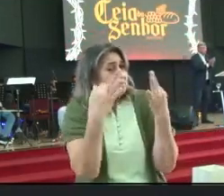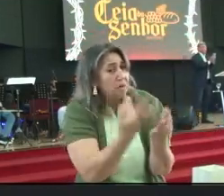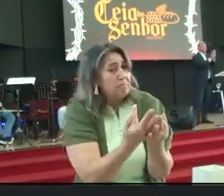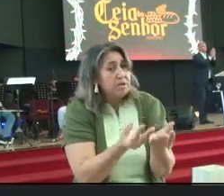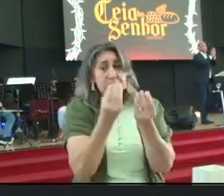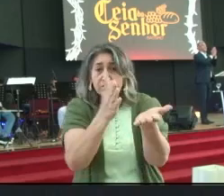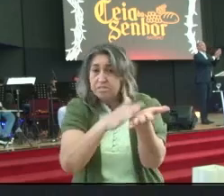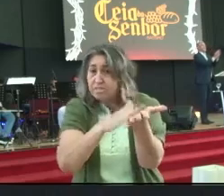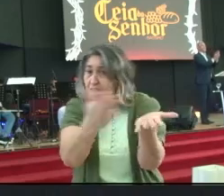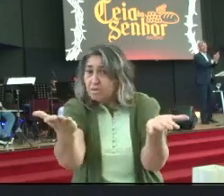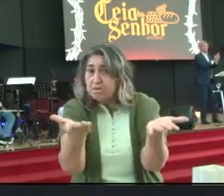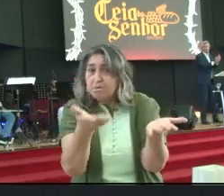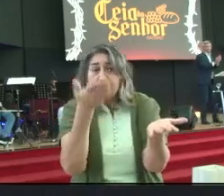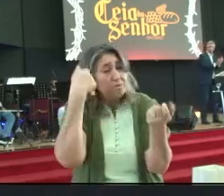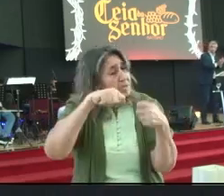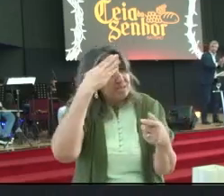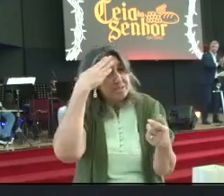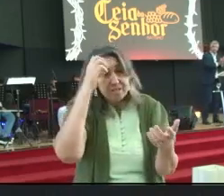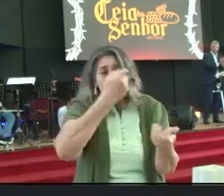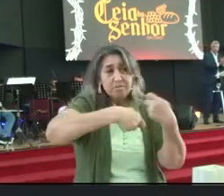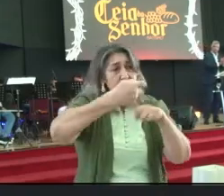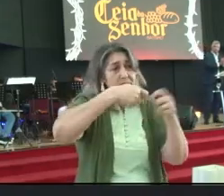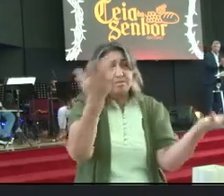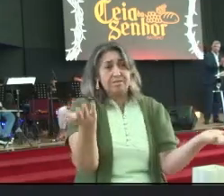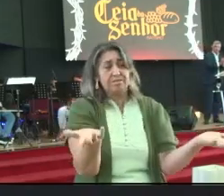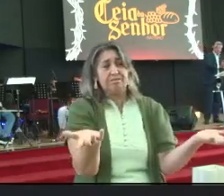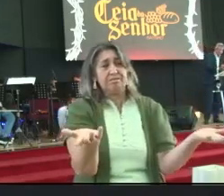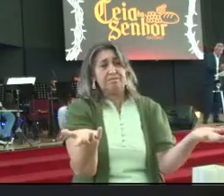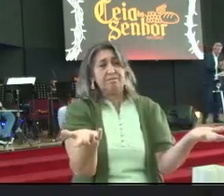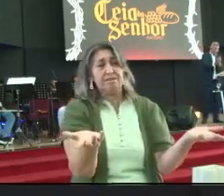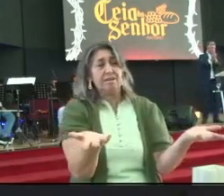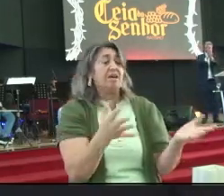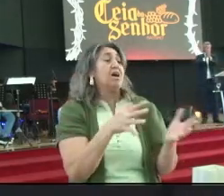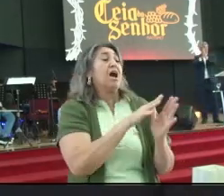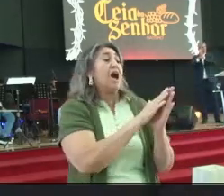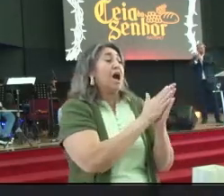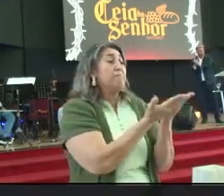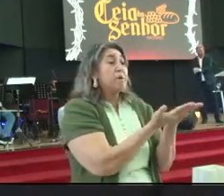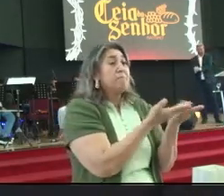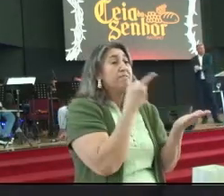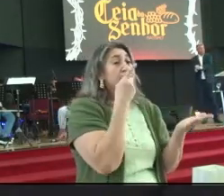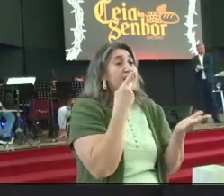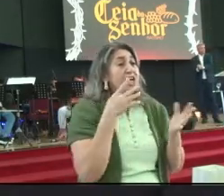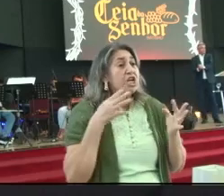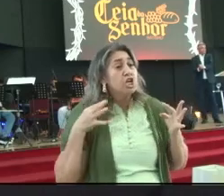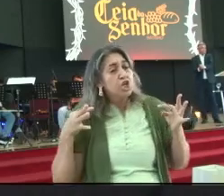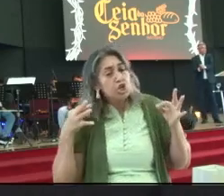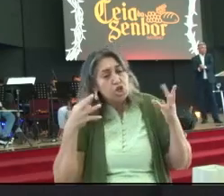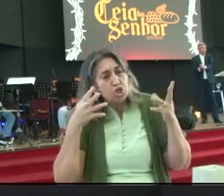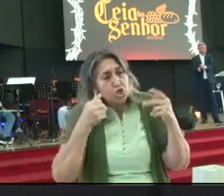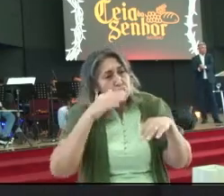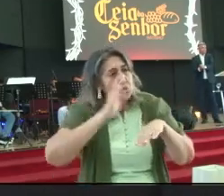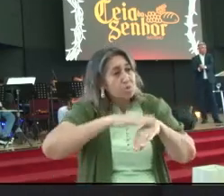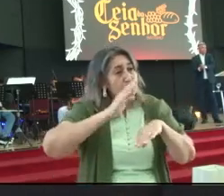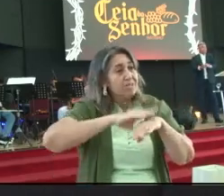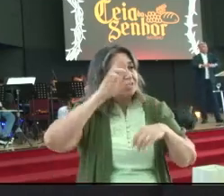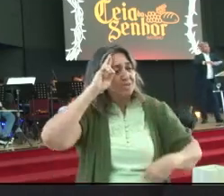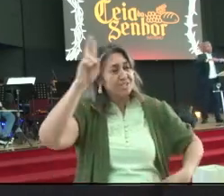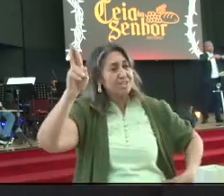A Bíblia diz que a terra é do Senhor. A Bíblia diz que tudo é do